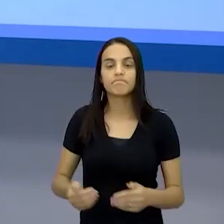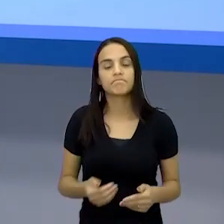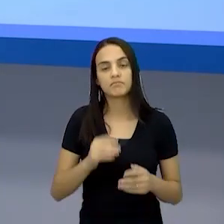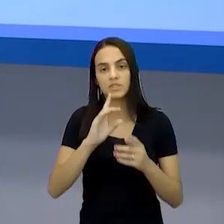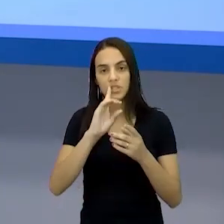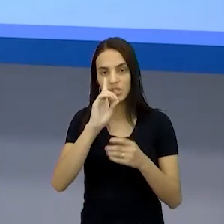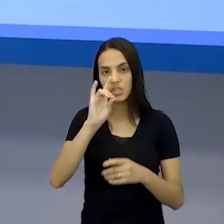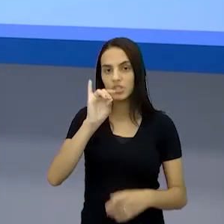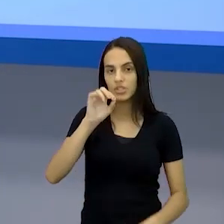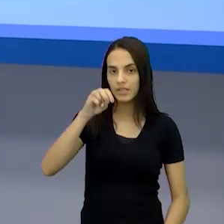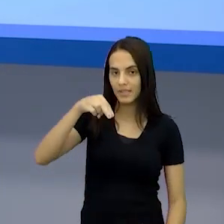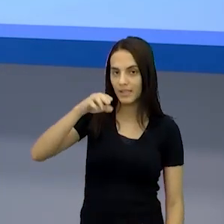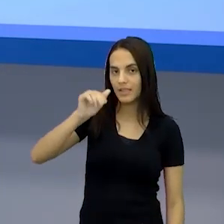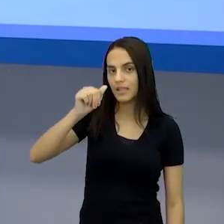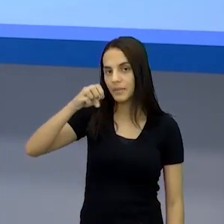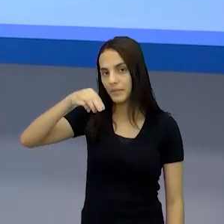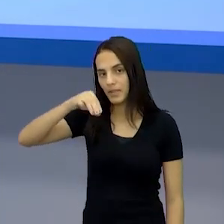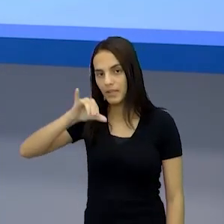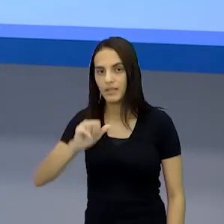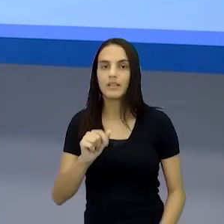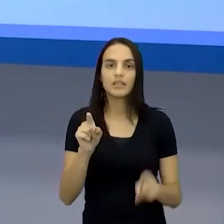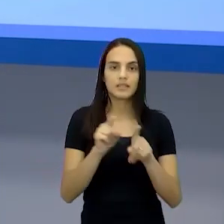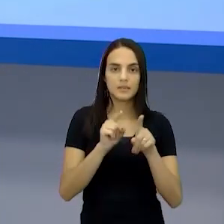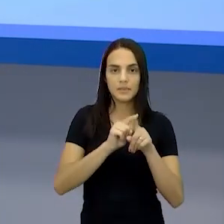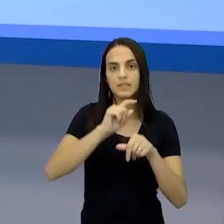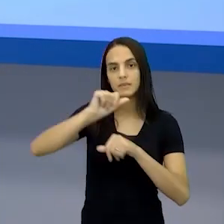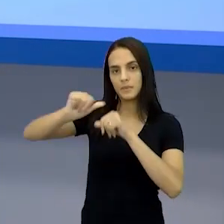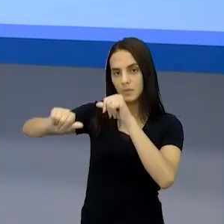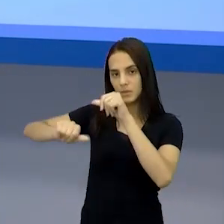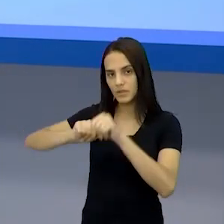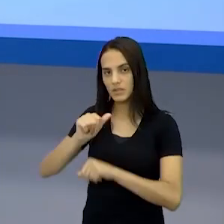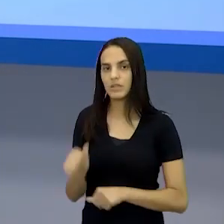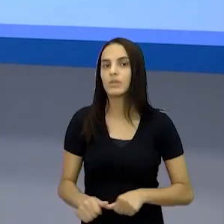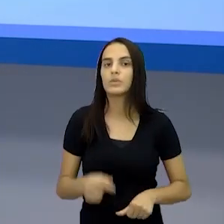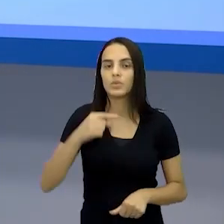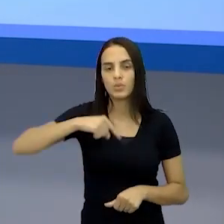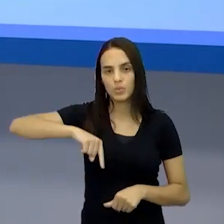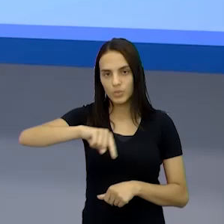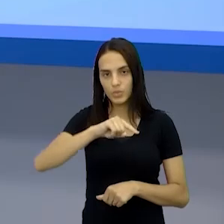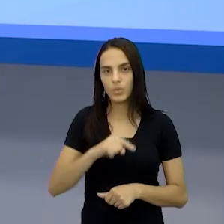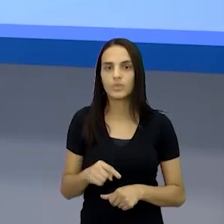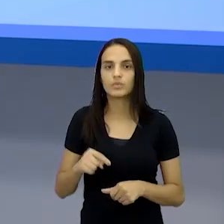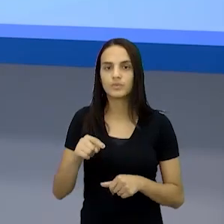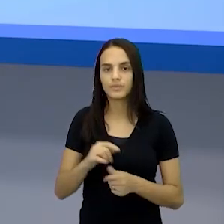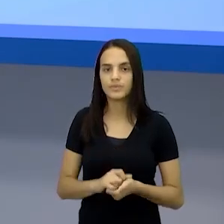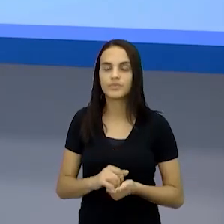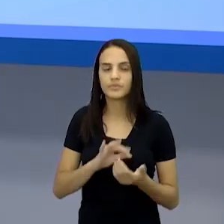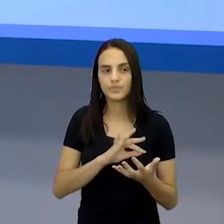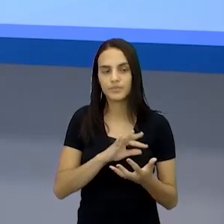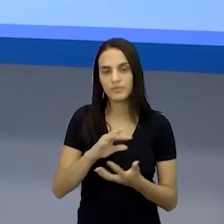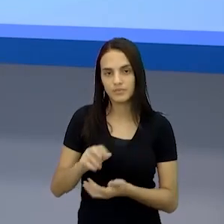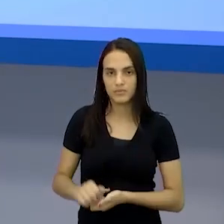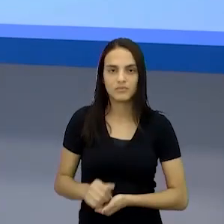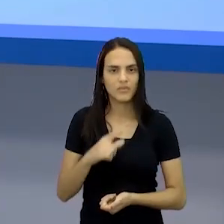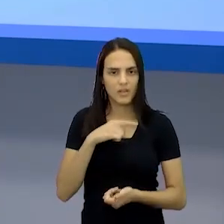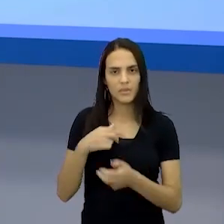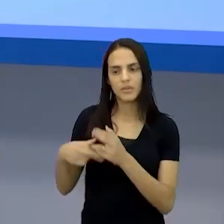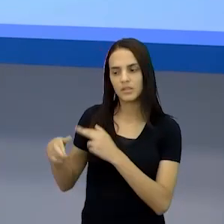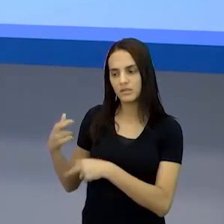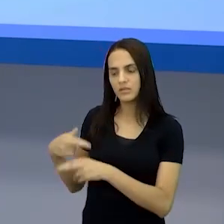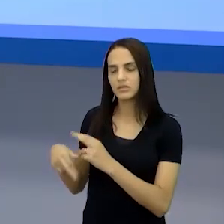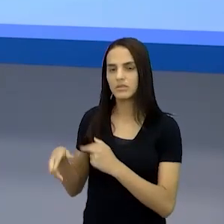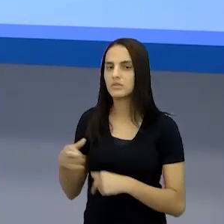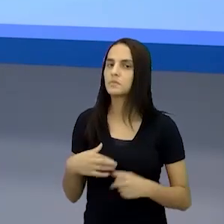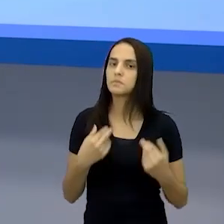dinâmica aí também da transformação da superfície do nosso planeta, né? Então, tem uma relação